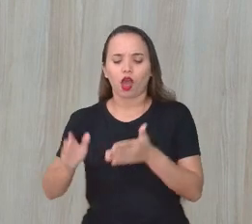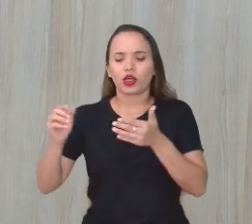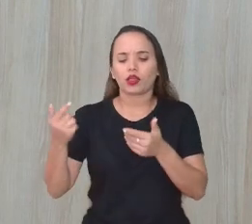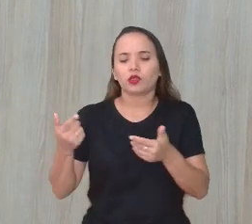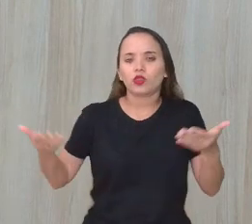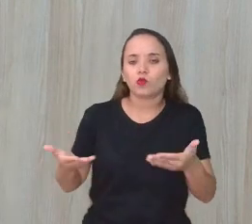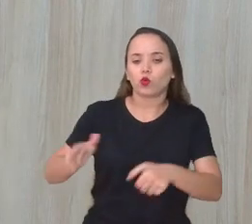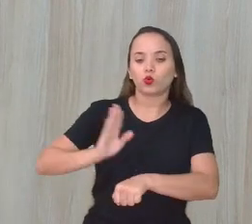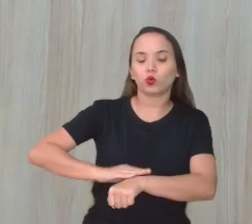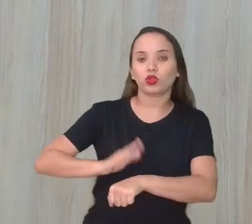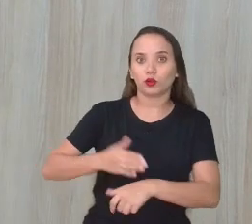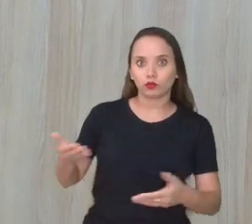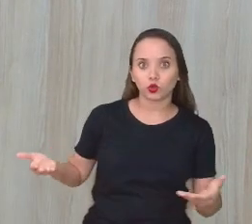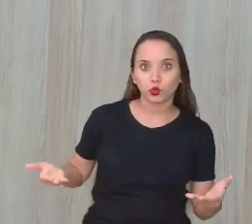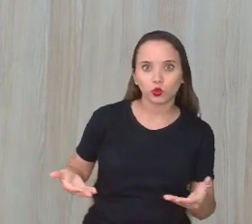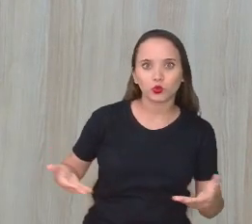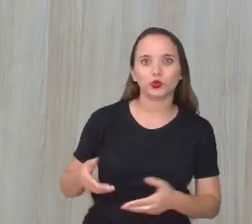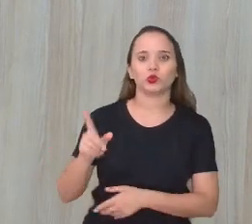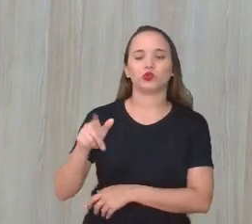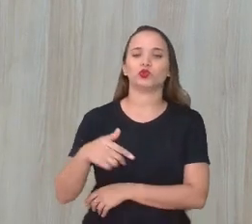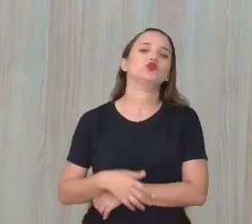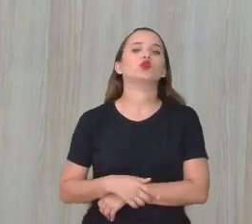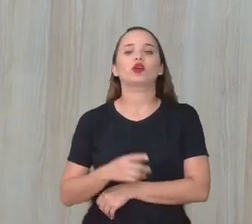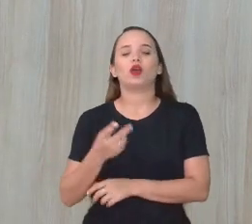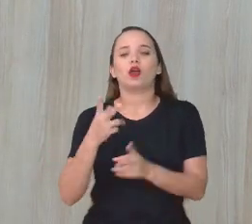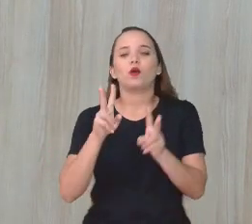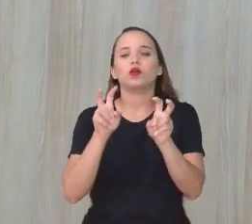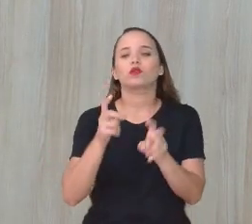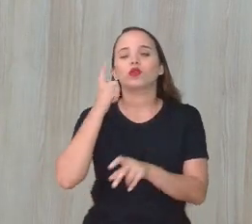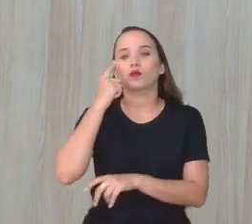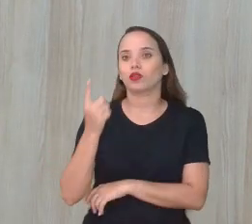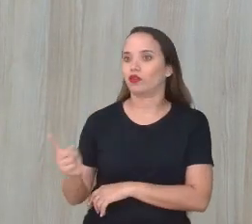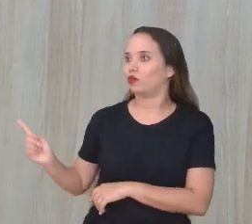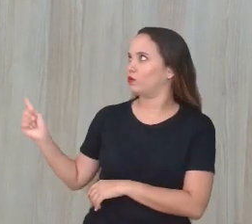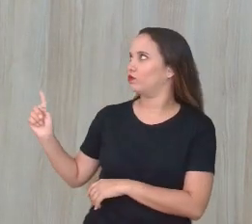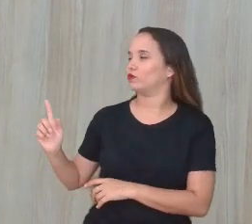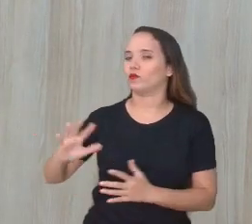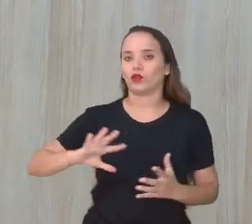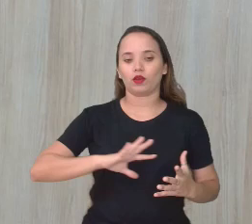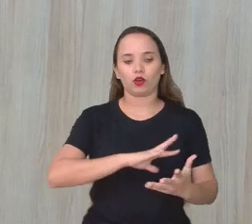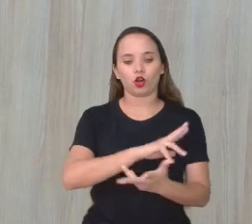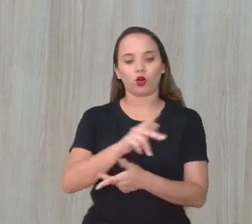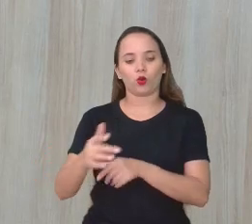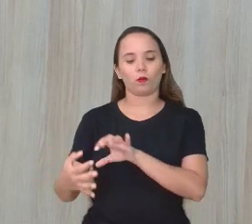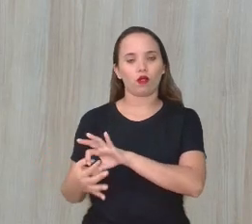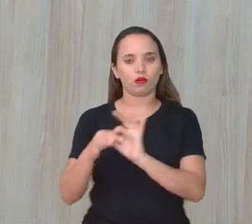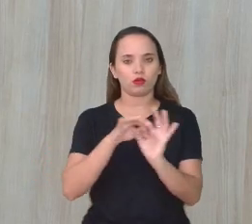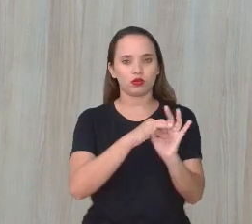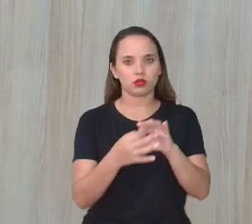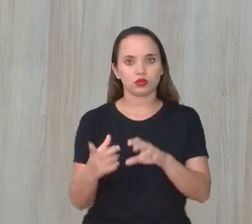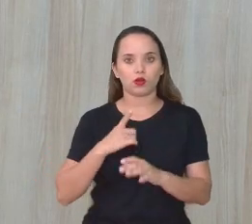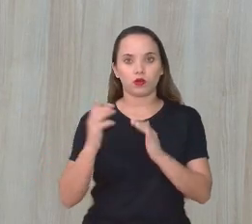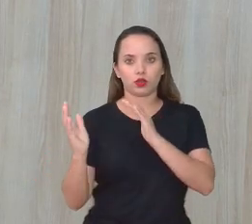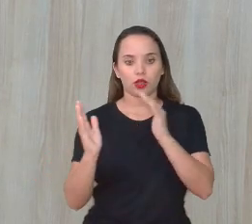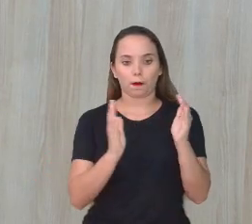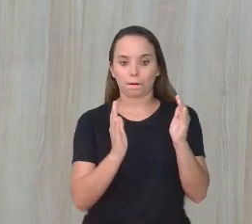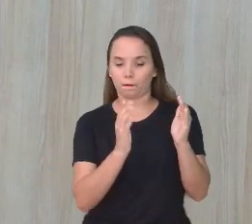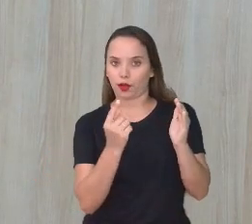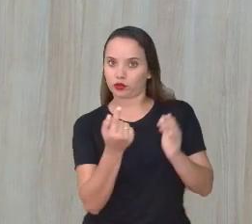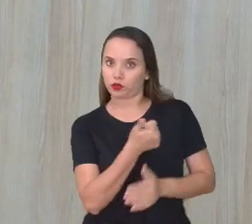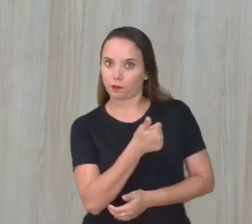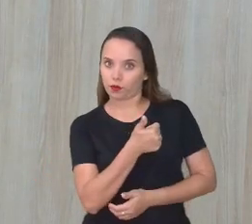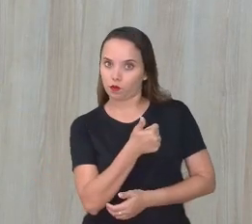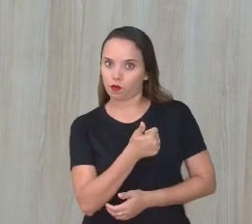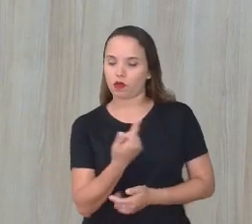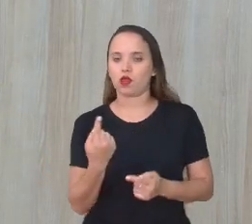será globalização. Como vocês conseguem ver, tem aí parte 1, porque essa aula ela é introdutória para esse